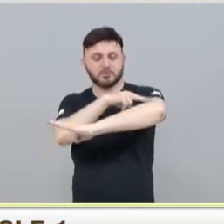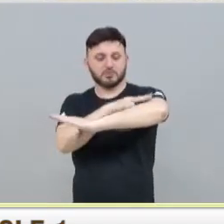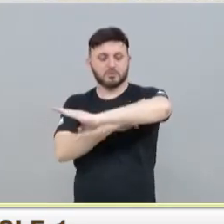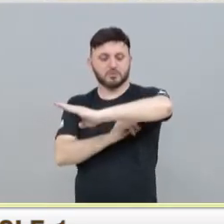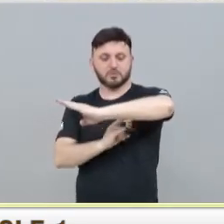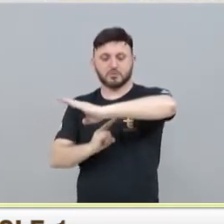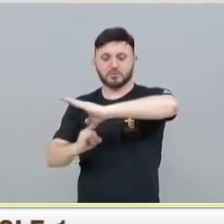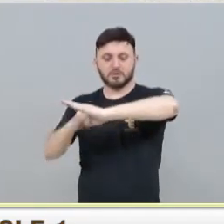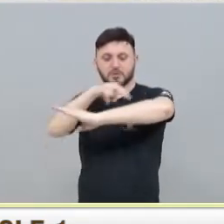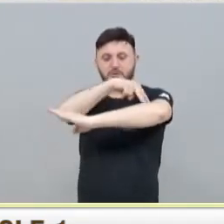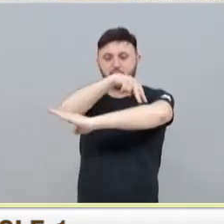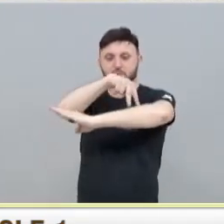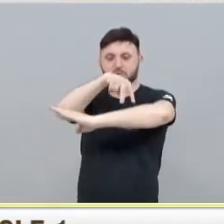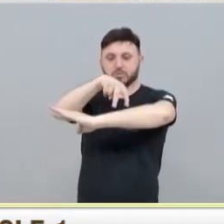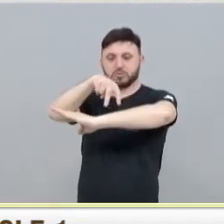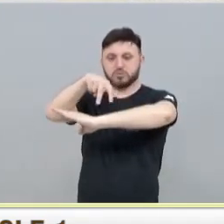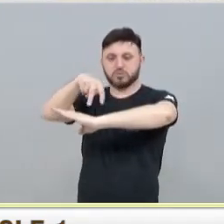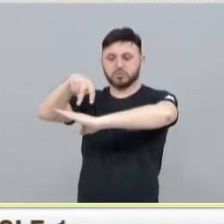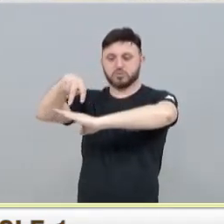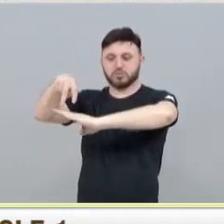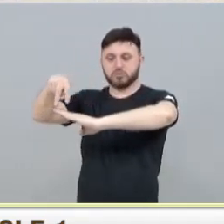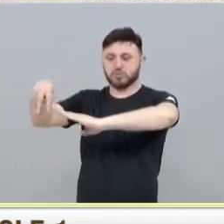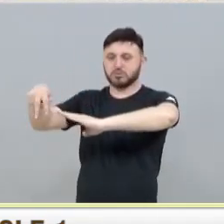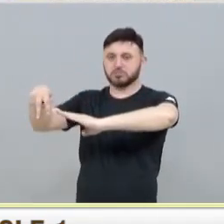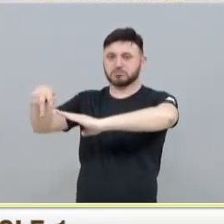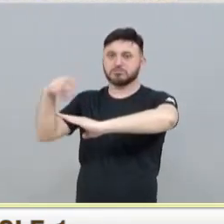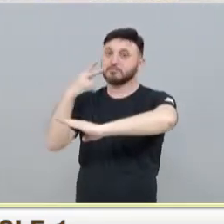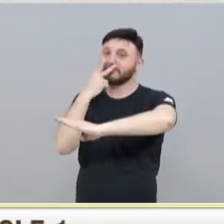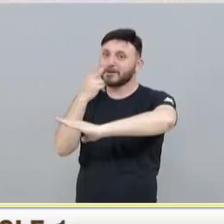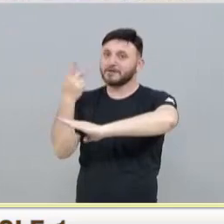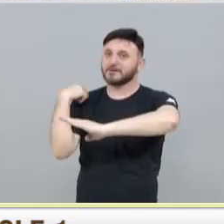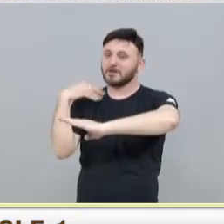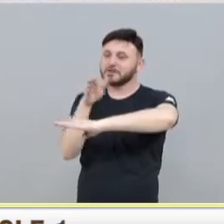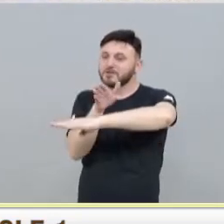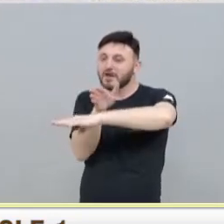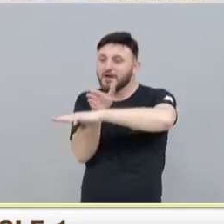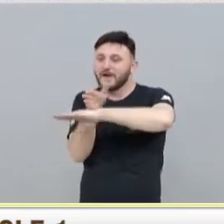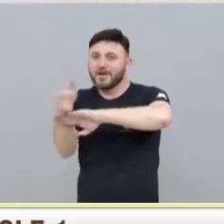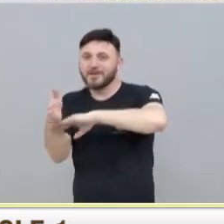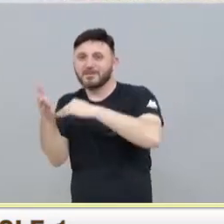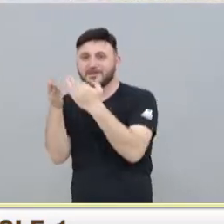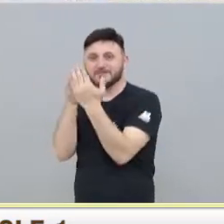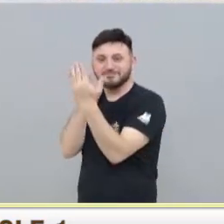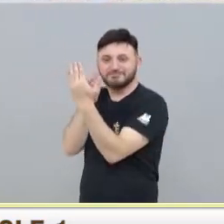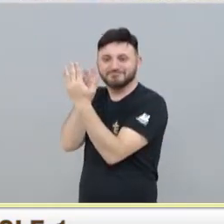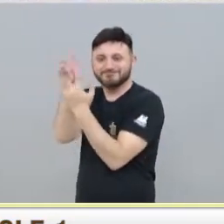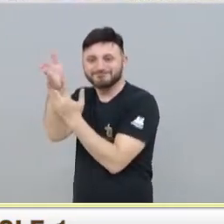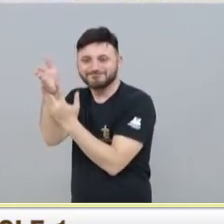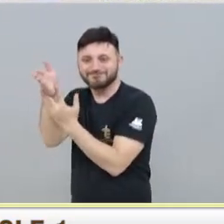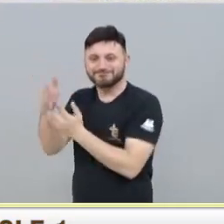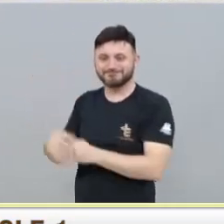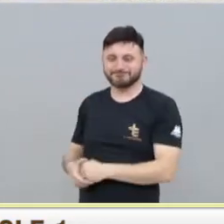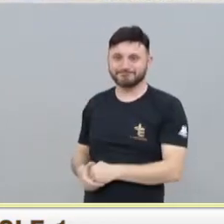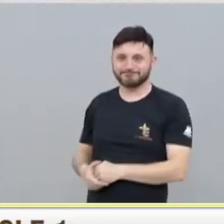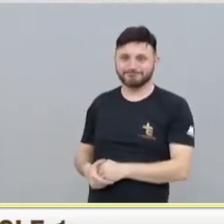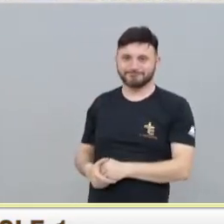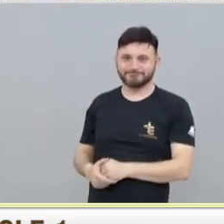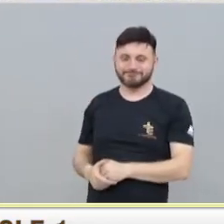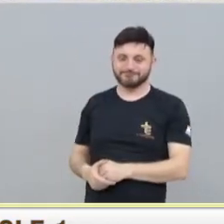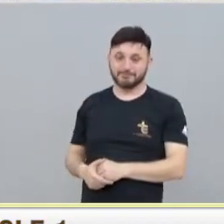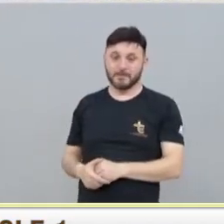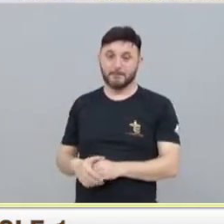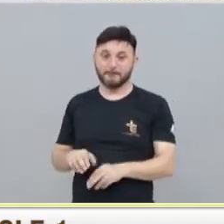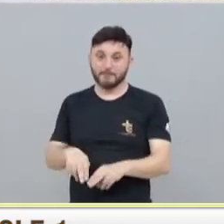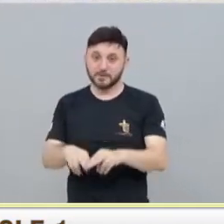toda a nossa prática religiosa principalmente a sagrada escritura a vida perdão a